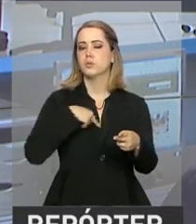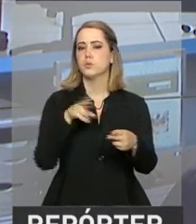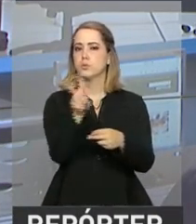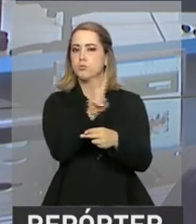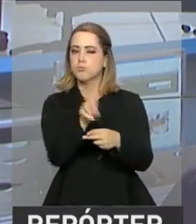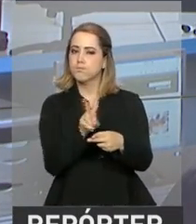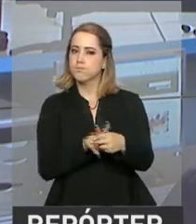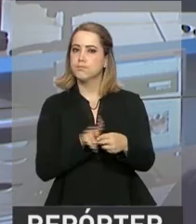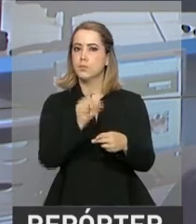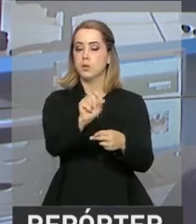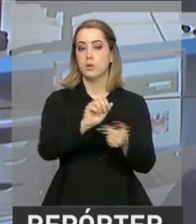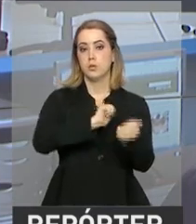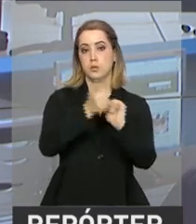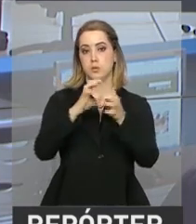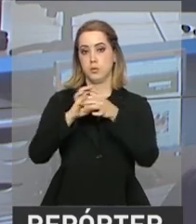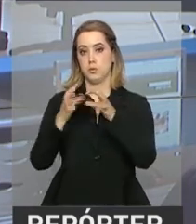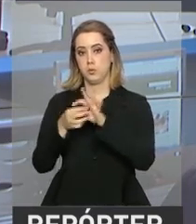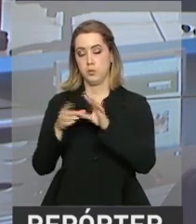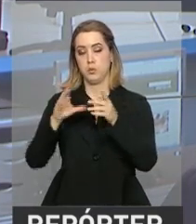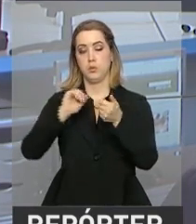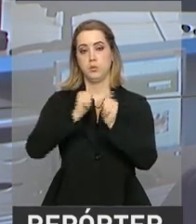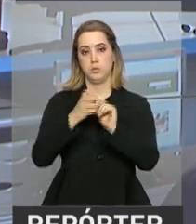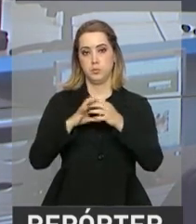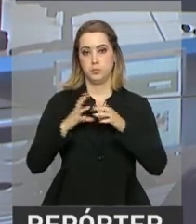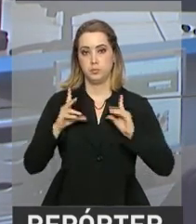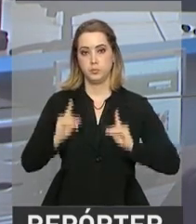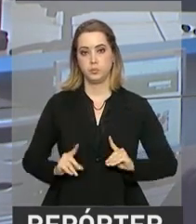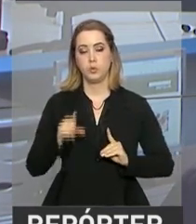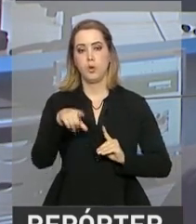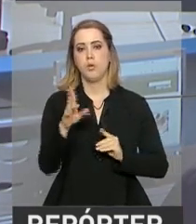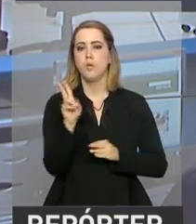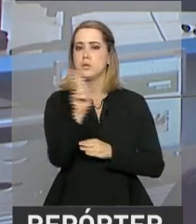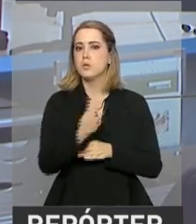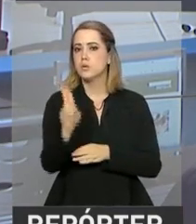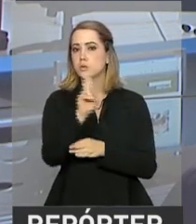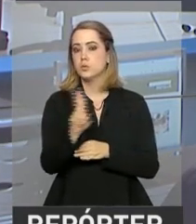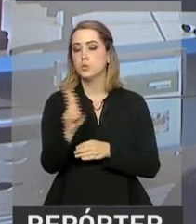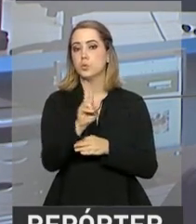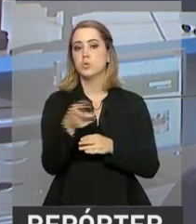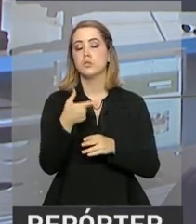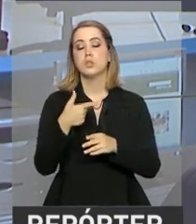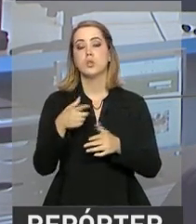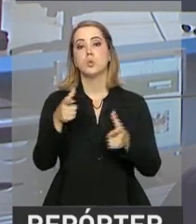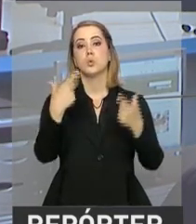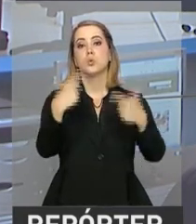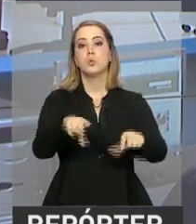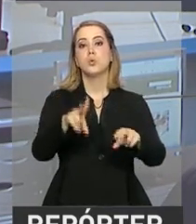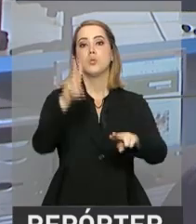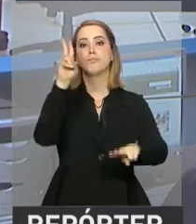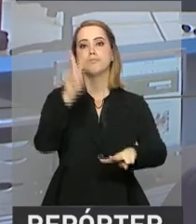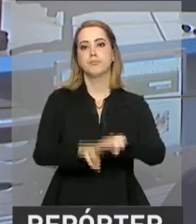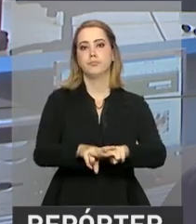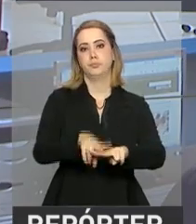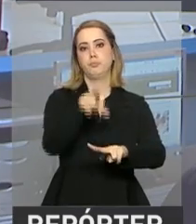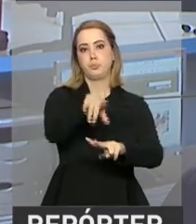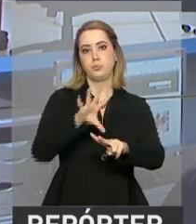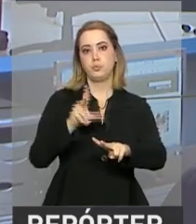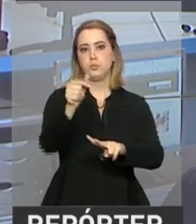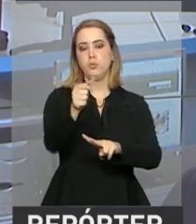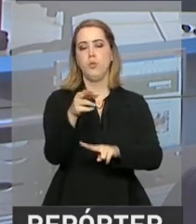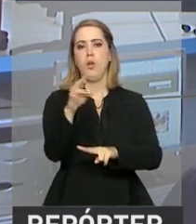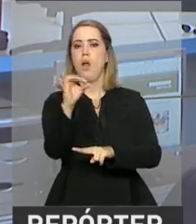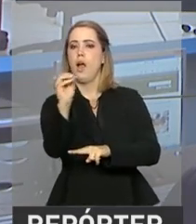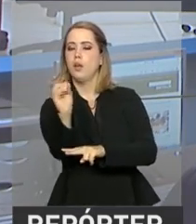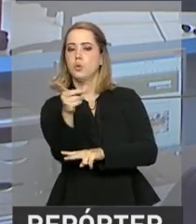olimpíadas e paraolimpíadas serão instalados em penitenciárias de todo o país são aparelhos de raio x e portais de detecção de metal e